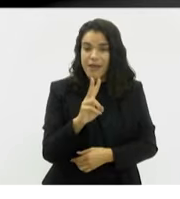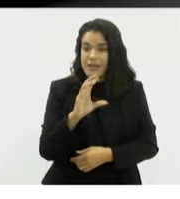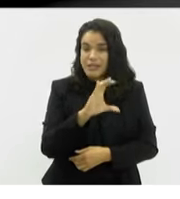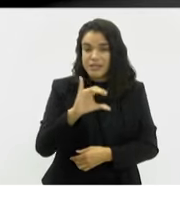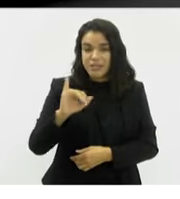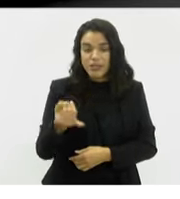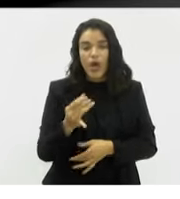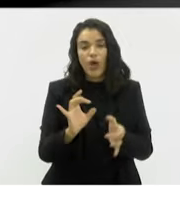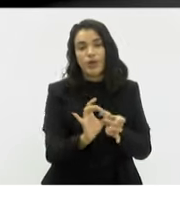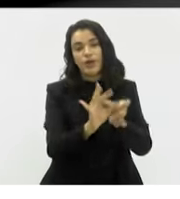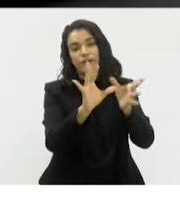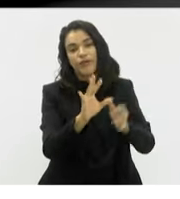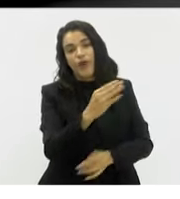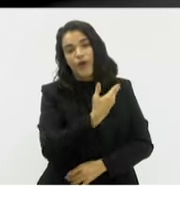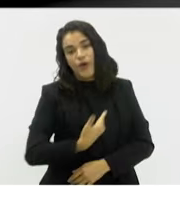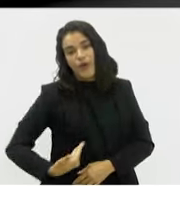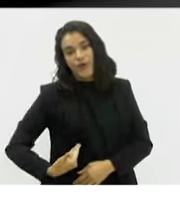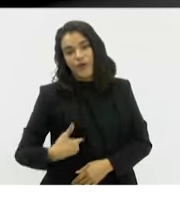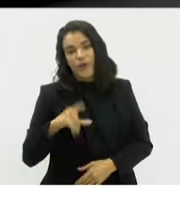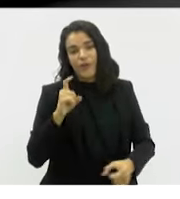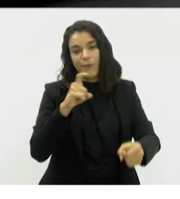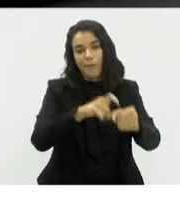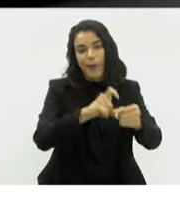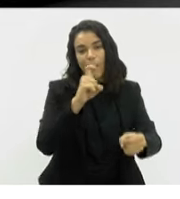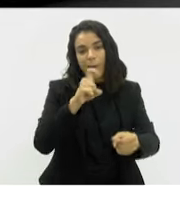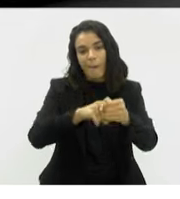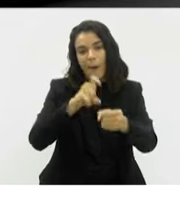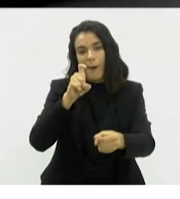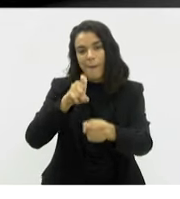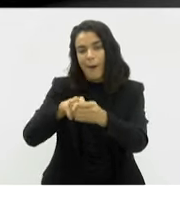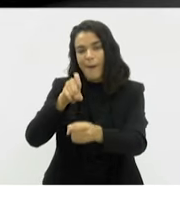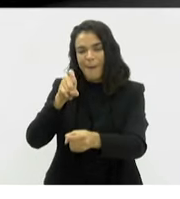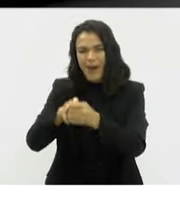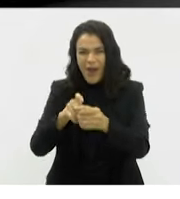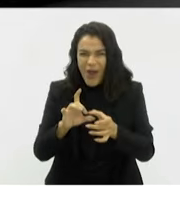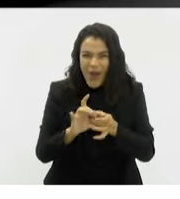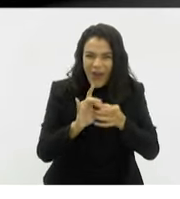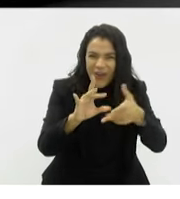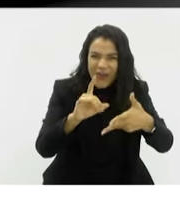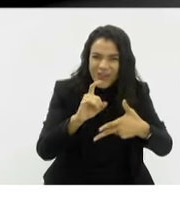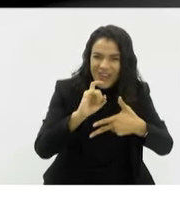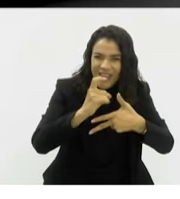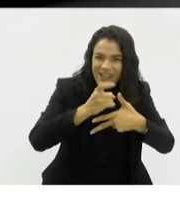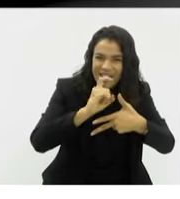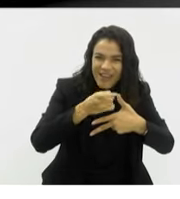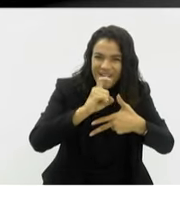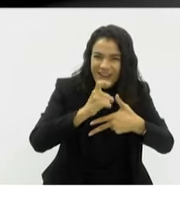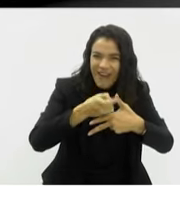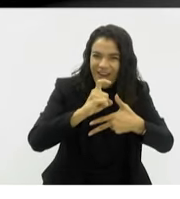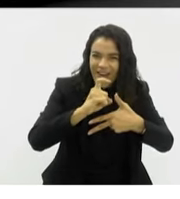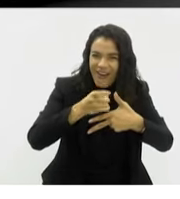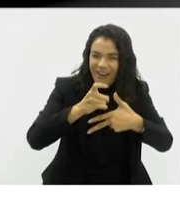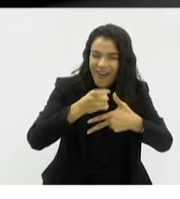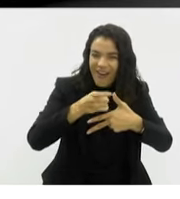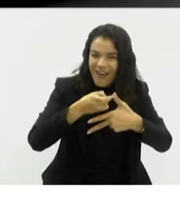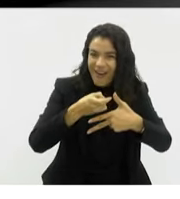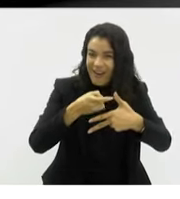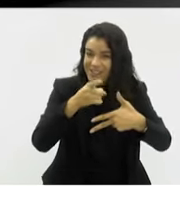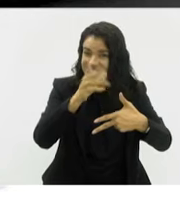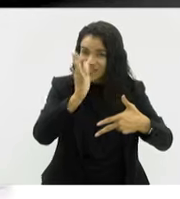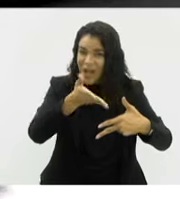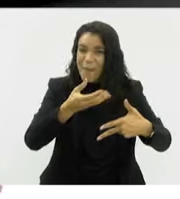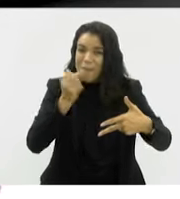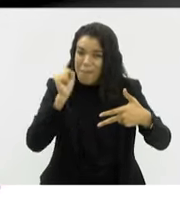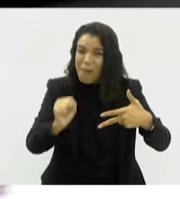mundo autorizar o governo a fazer convênio. Autorizar o convênio, autorizar o governo a fazer aquilo que ele já